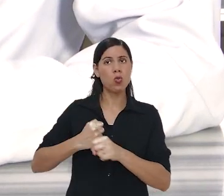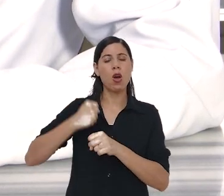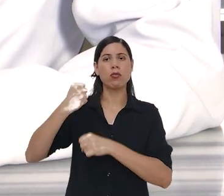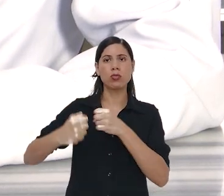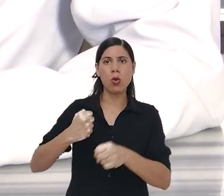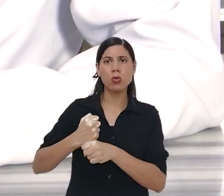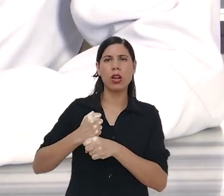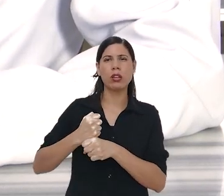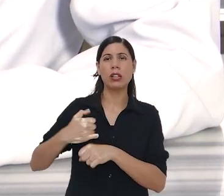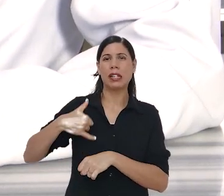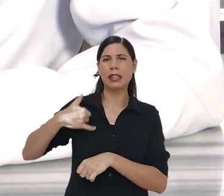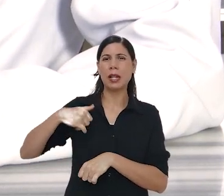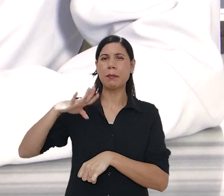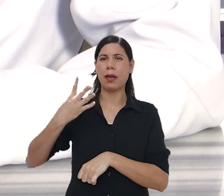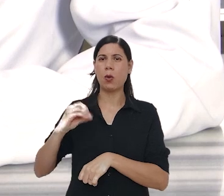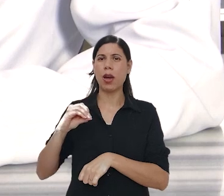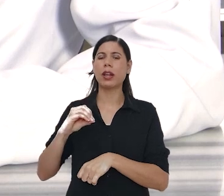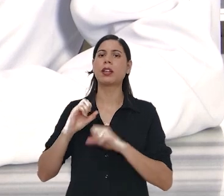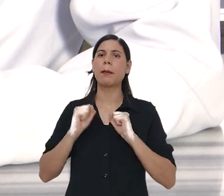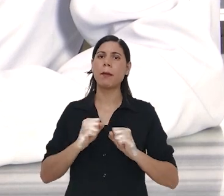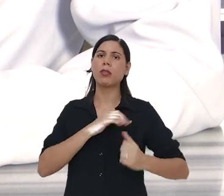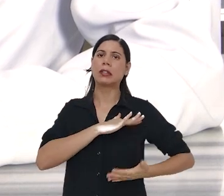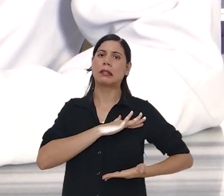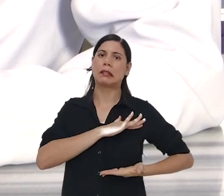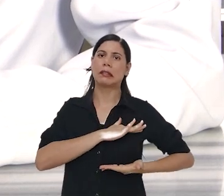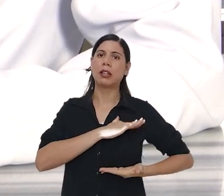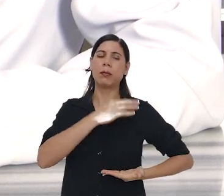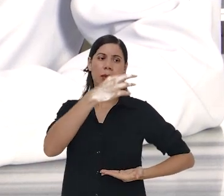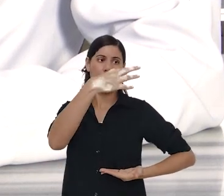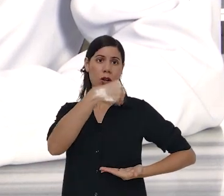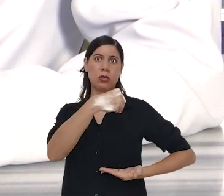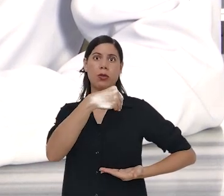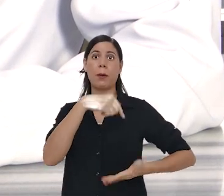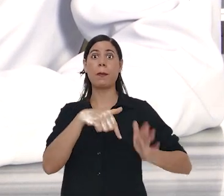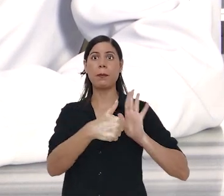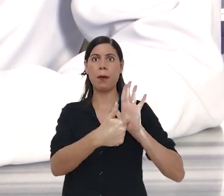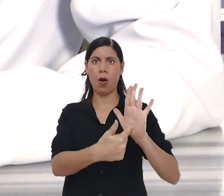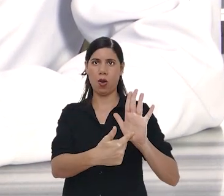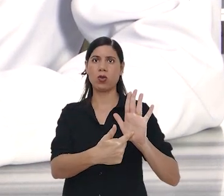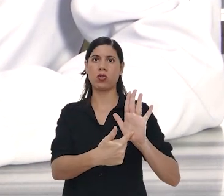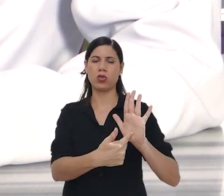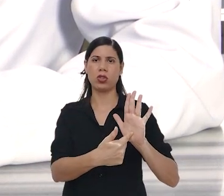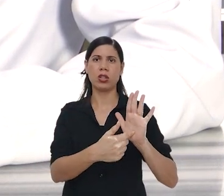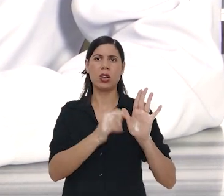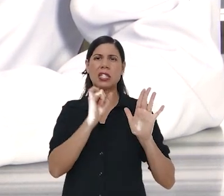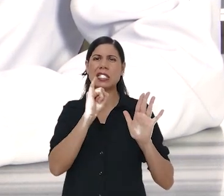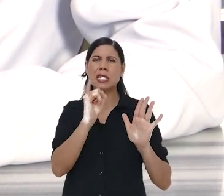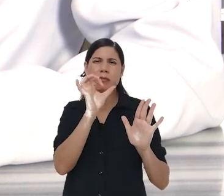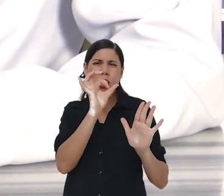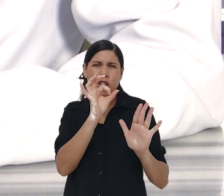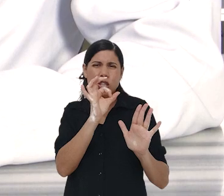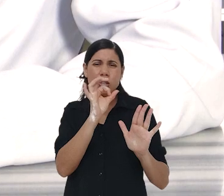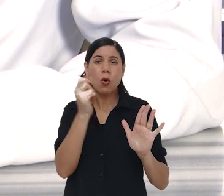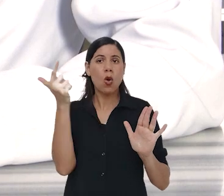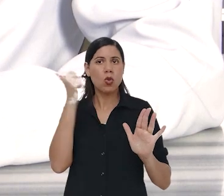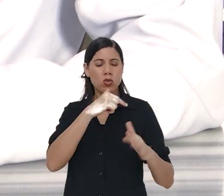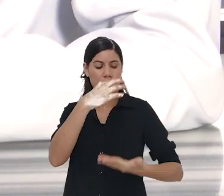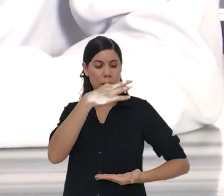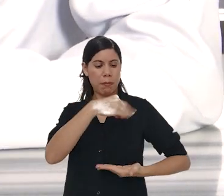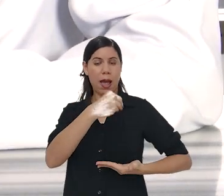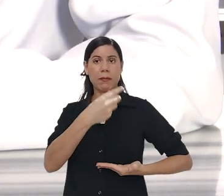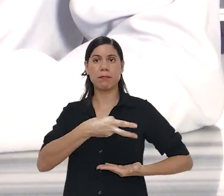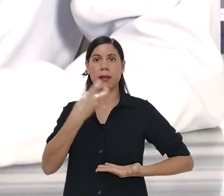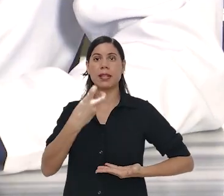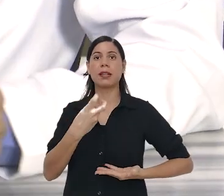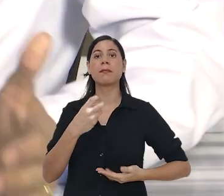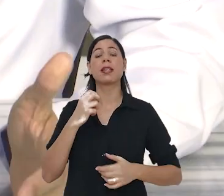Então é um exame que aumenta bastante a sensibilidade, você consegue pegar nódulos até 1 centímetro de lesão, então um nódulo pequeno você consegue diagnosticar. E se